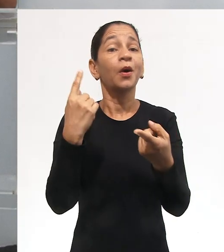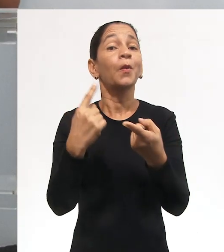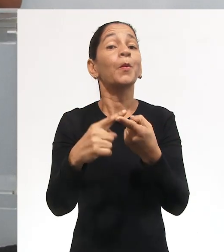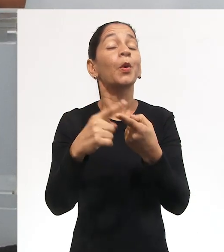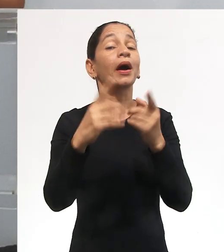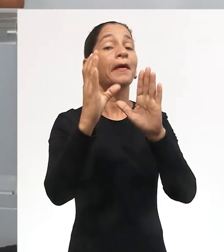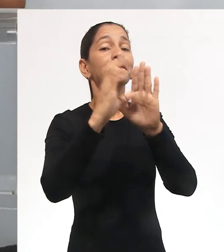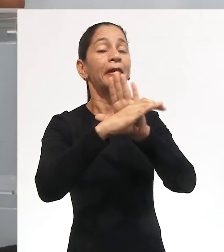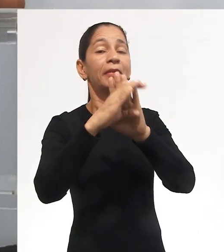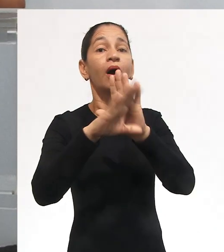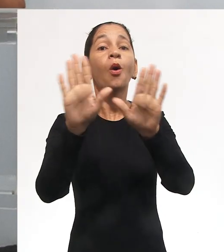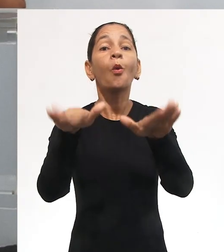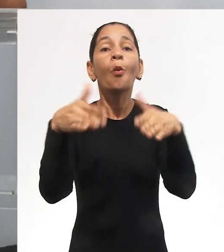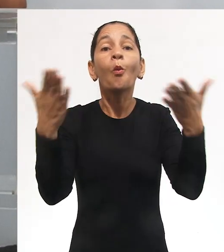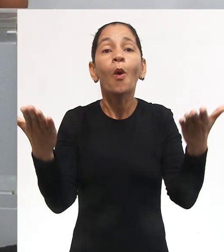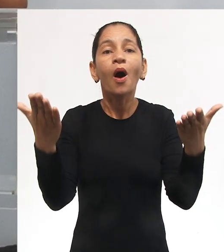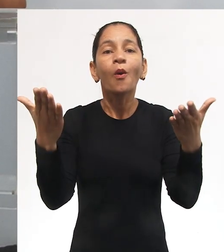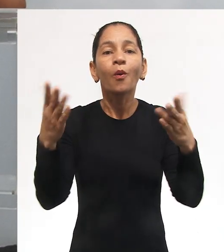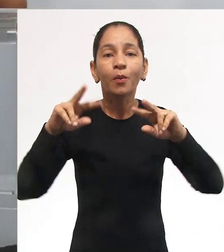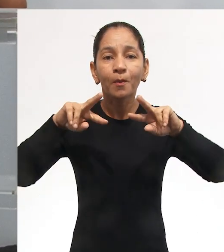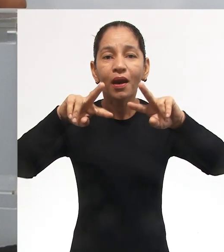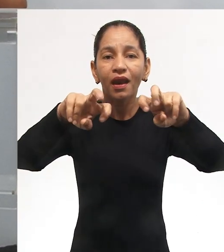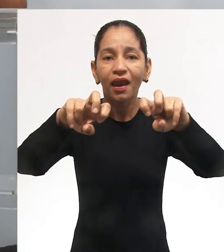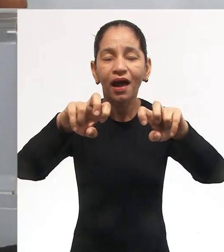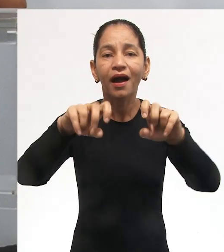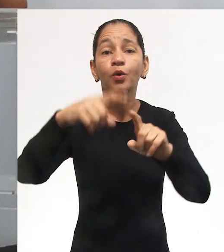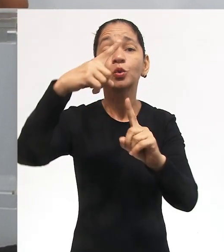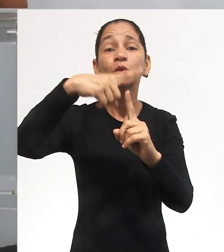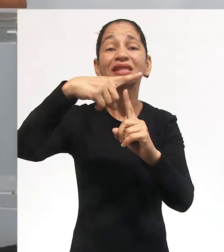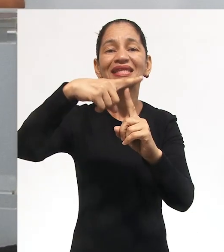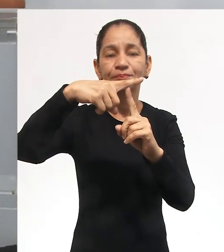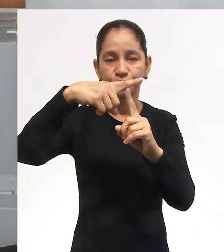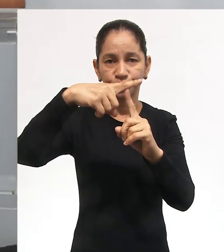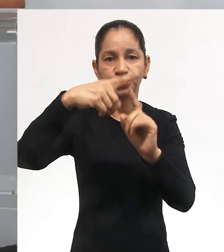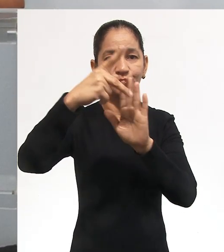conceito de pesquisa exploratória que a gente já viu? É uma pesquisa